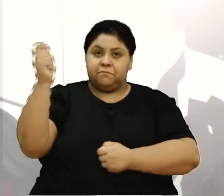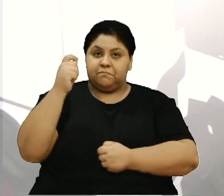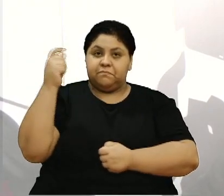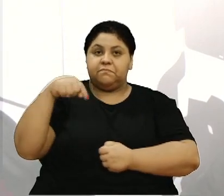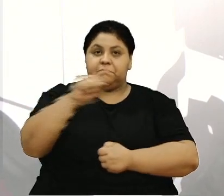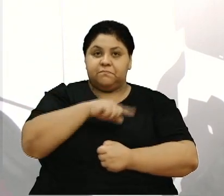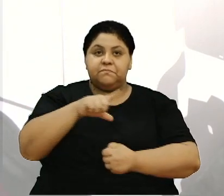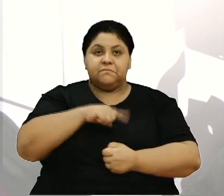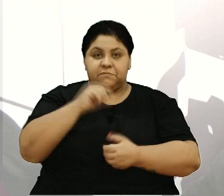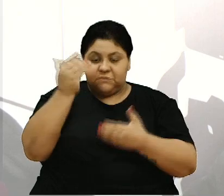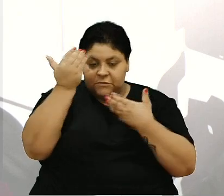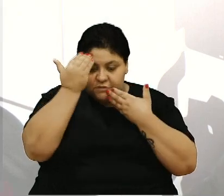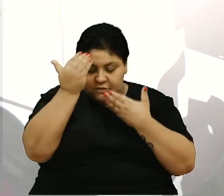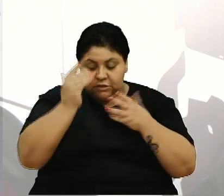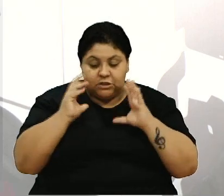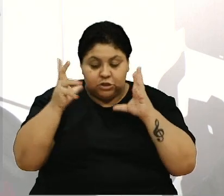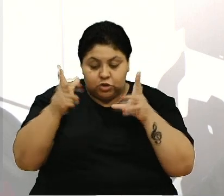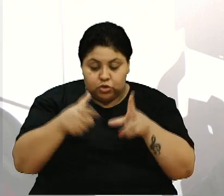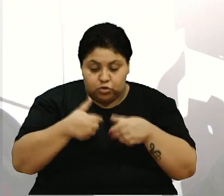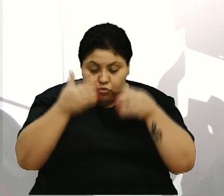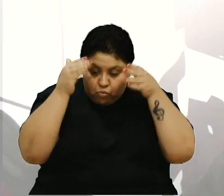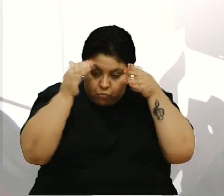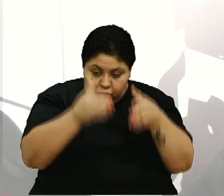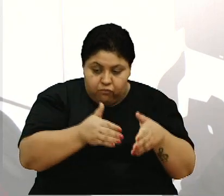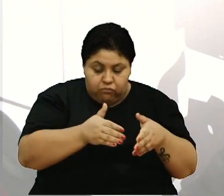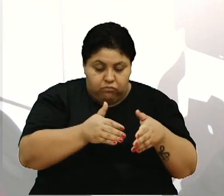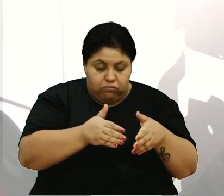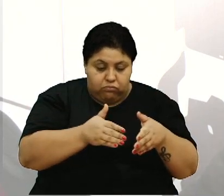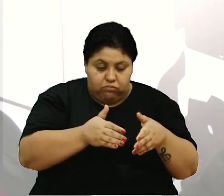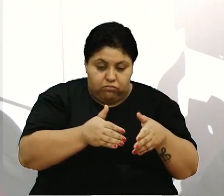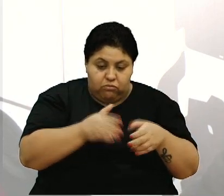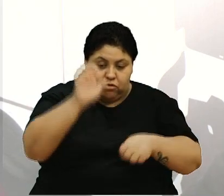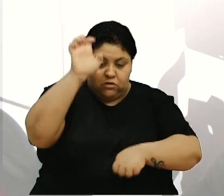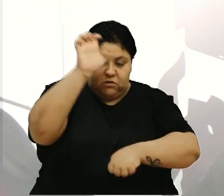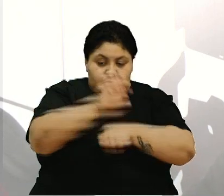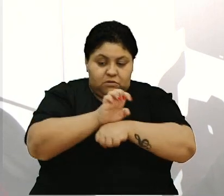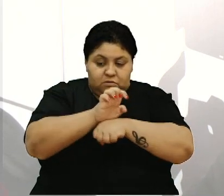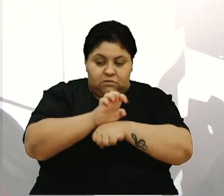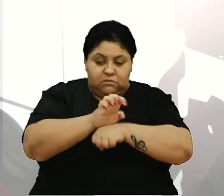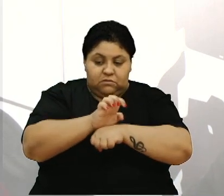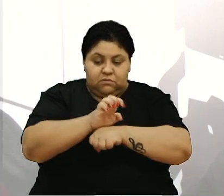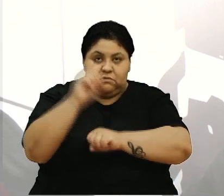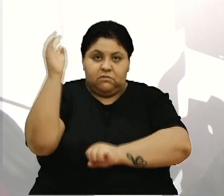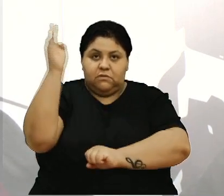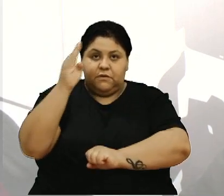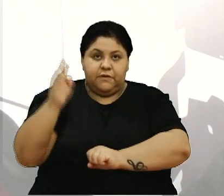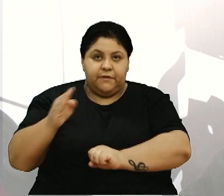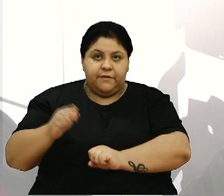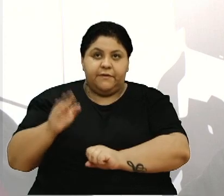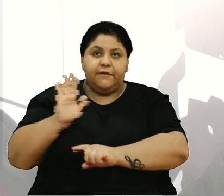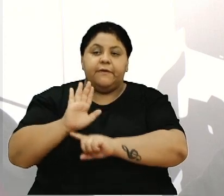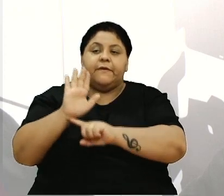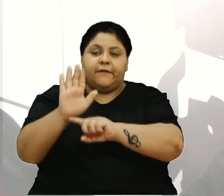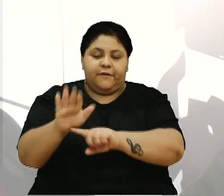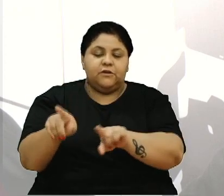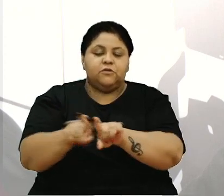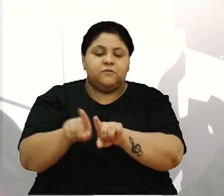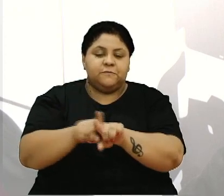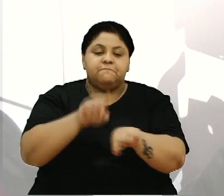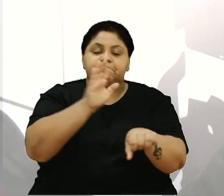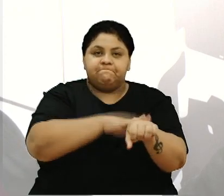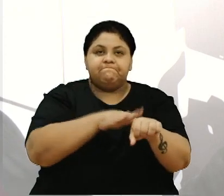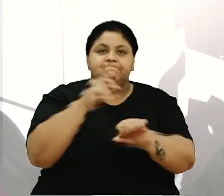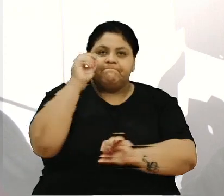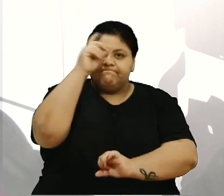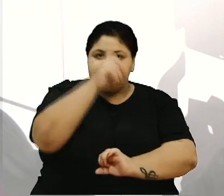tem que agradecer a todo o empenho de todos os estados brasileiros e a ajuda que estamos recebendo nesse momento